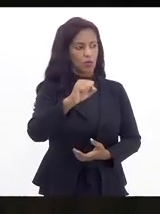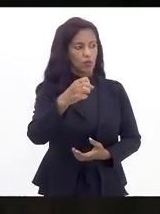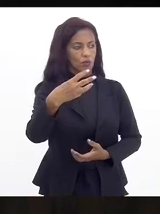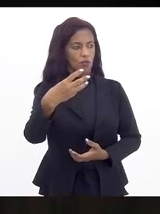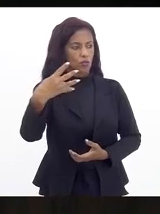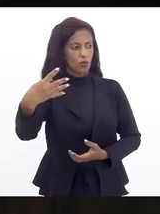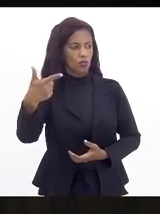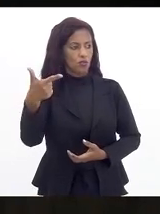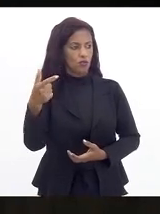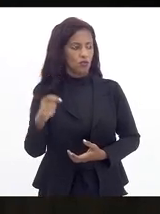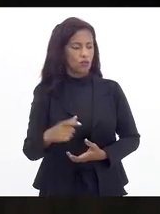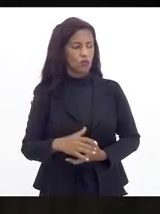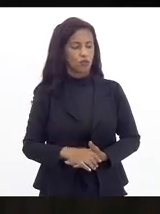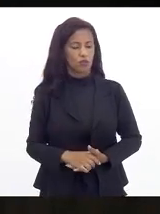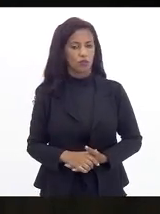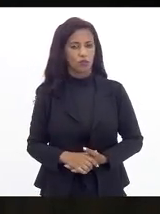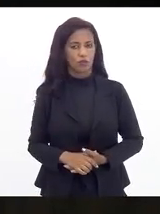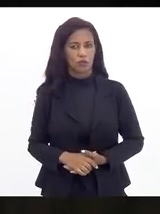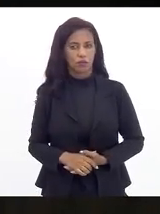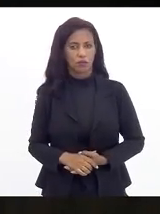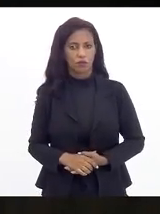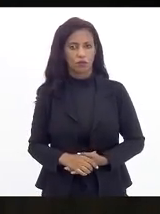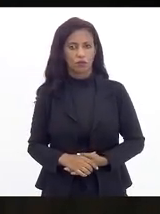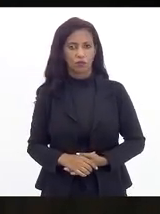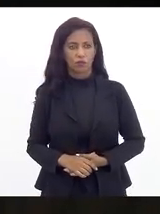2834 de 20,